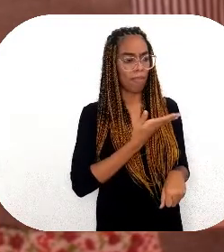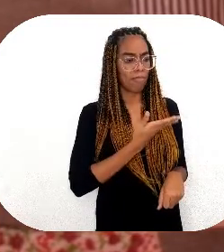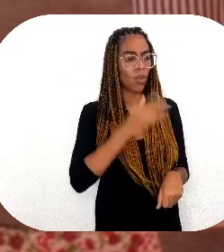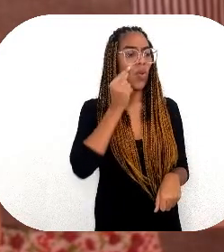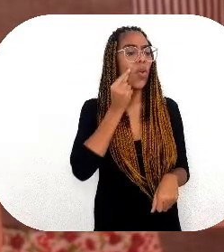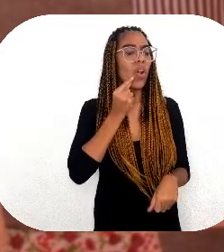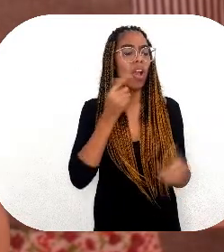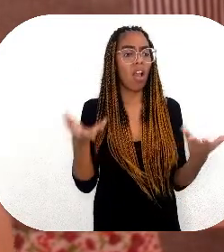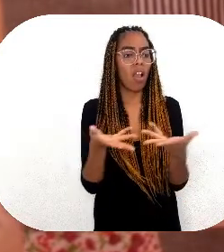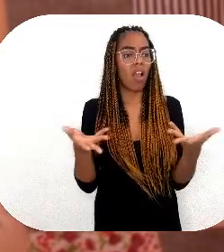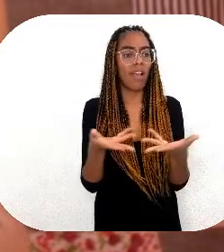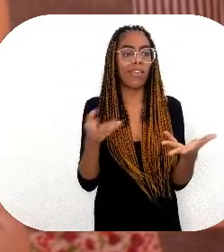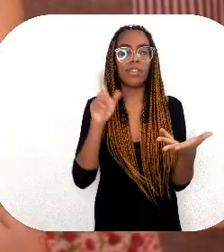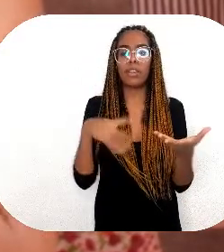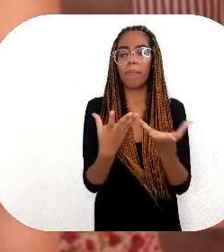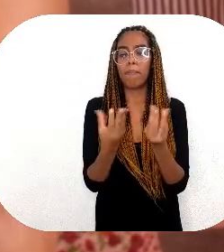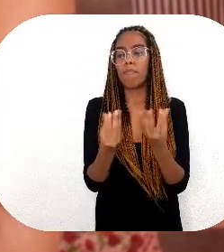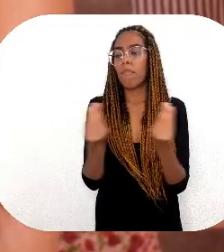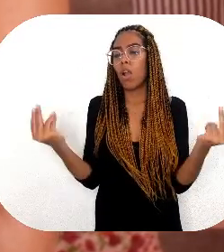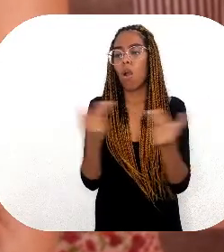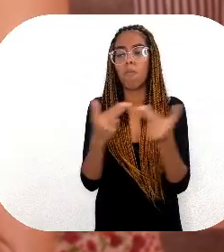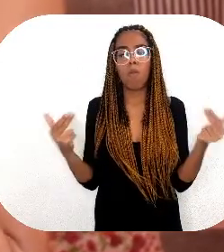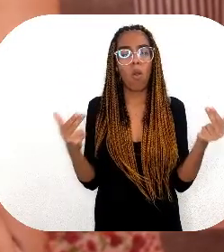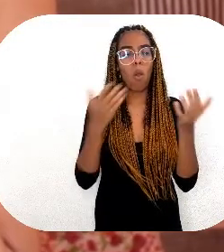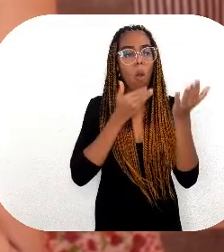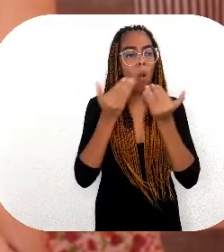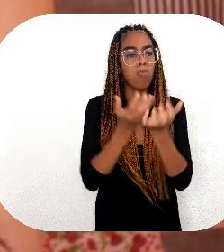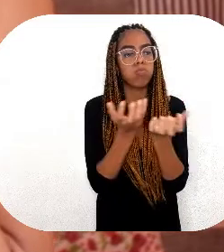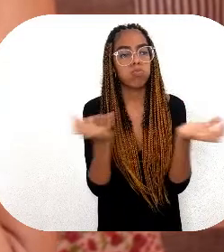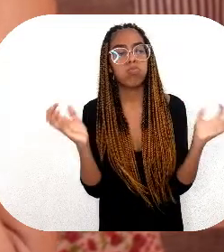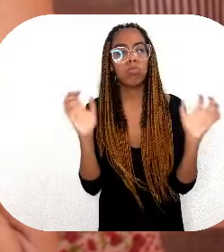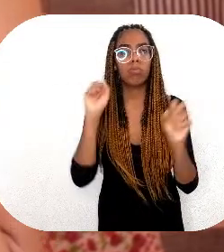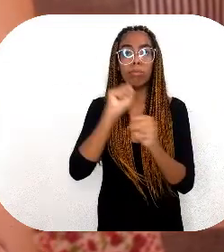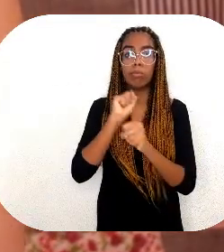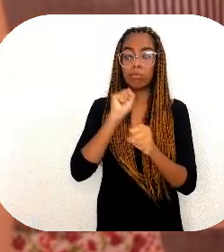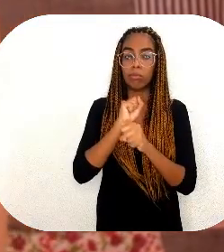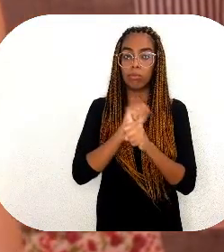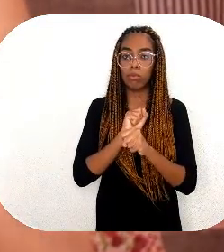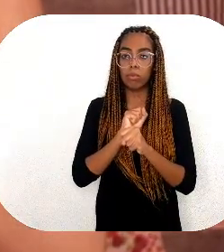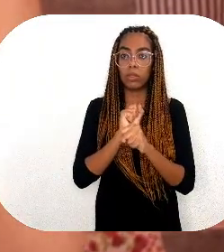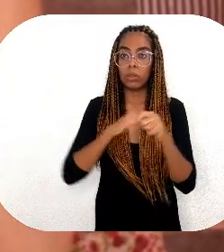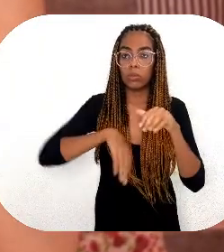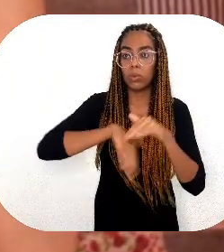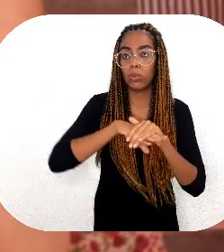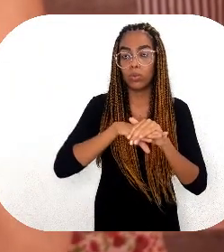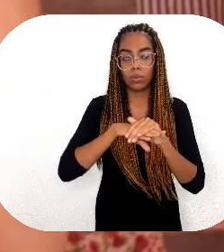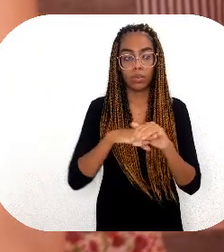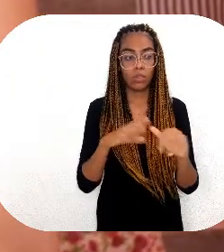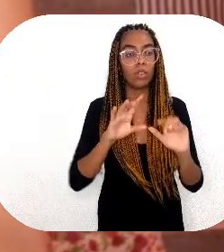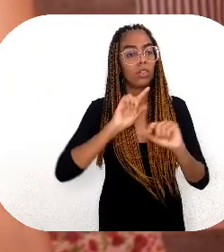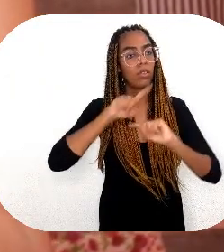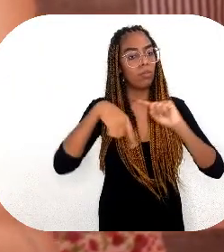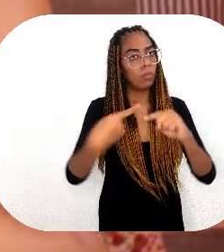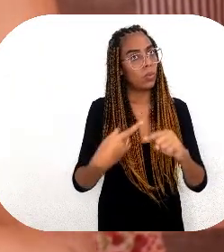o gato deu a sugestão. Ah, amigo rato, nós estamos num período de muita fartura. Vamos esperar